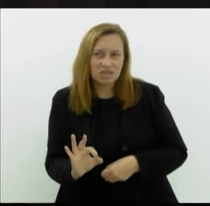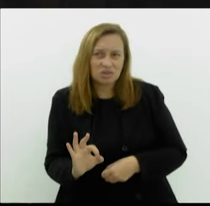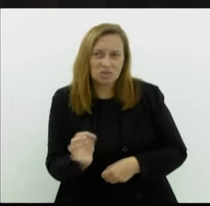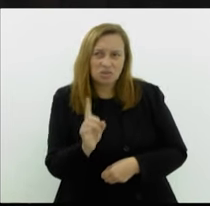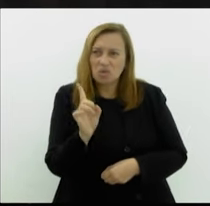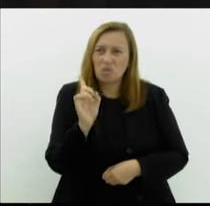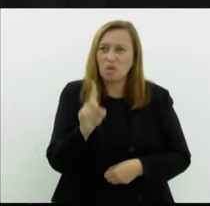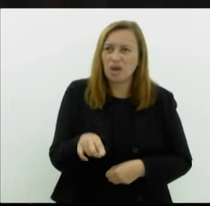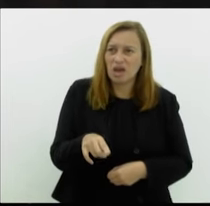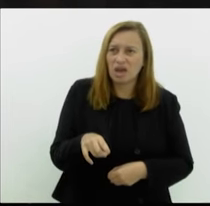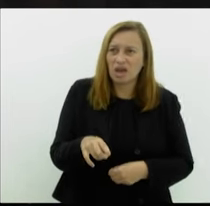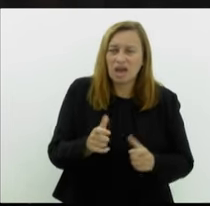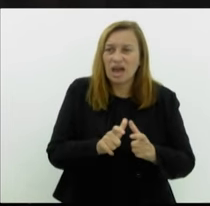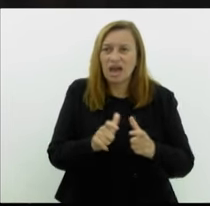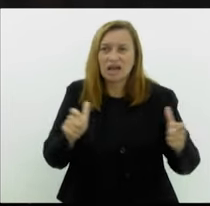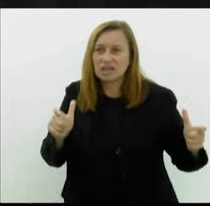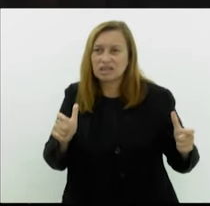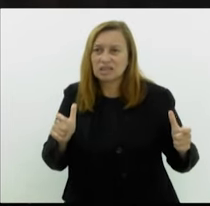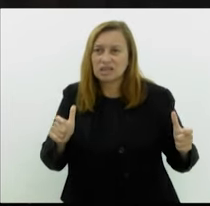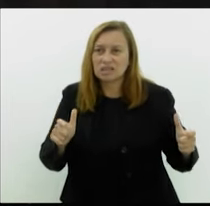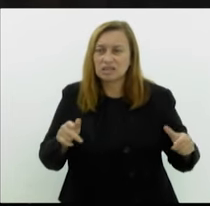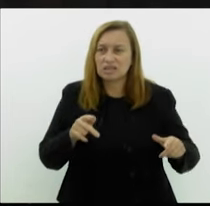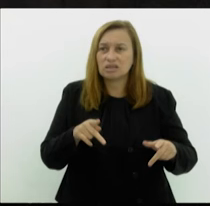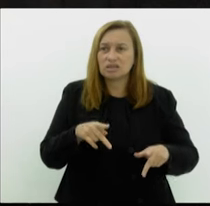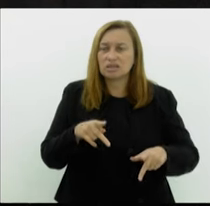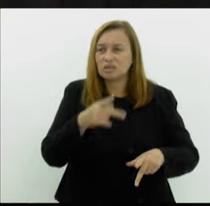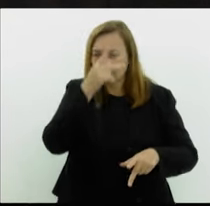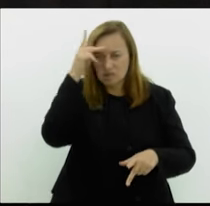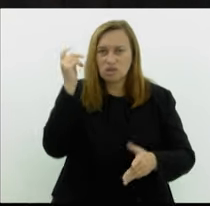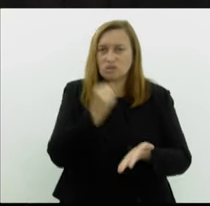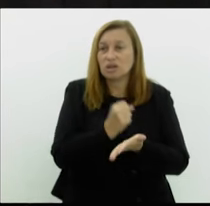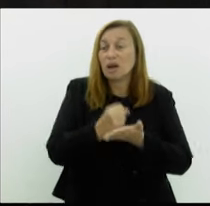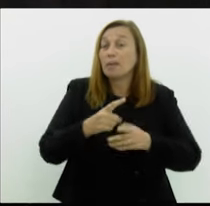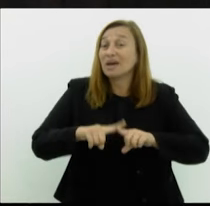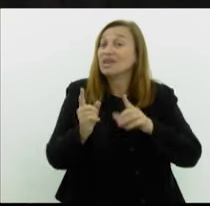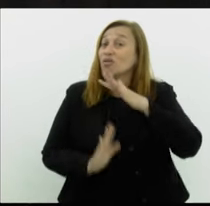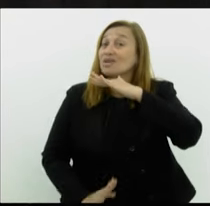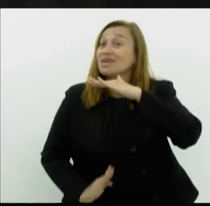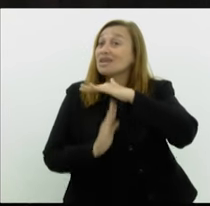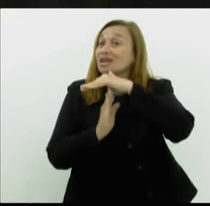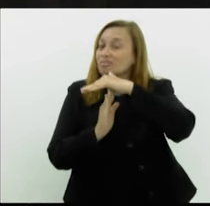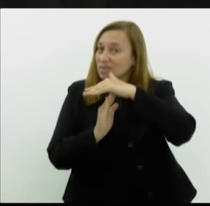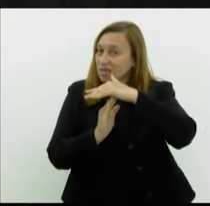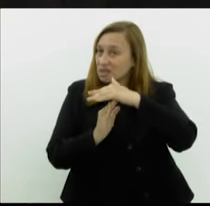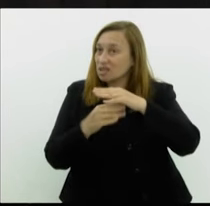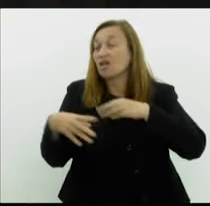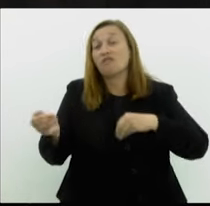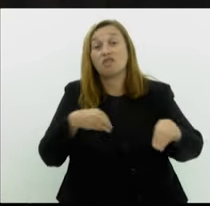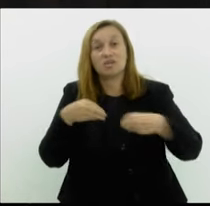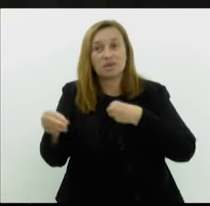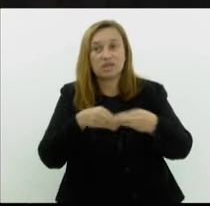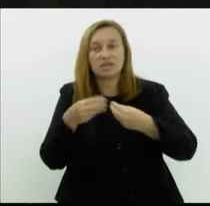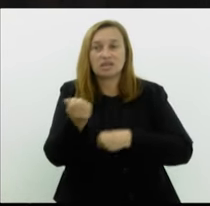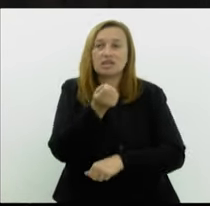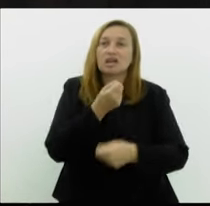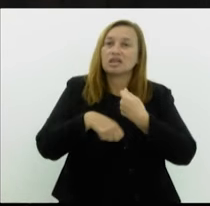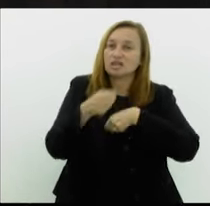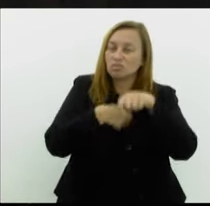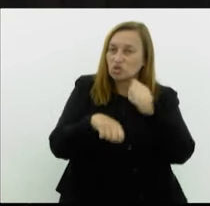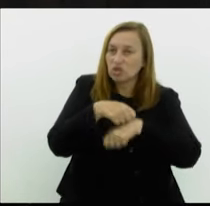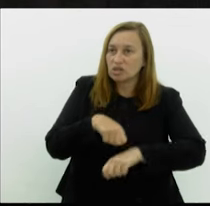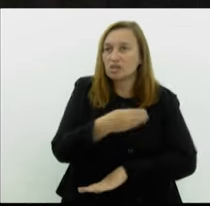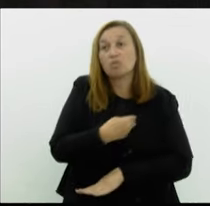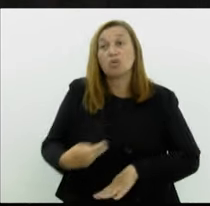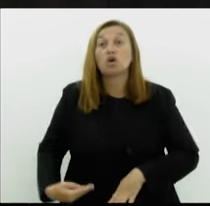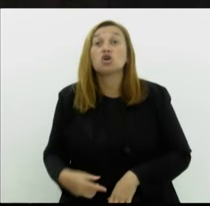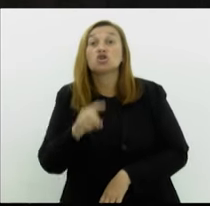o tamanho daquilo que vai ser contratado, mas é o limite que se impõe numa flexibilização da administração pública, e só